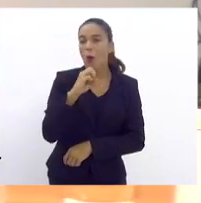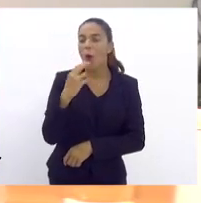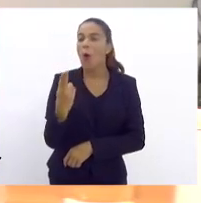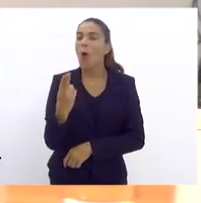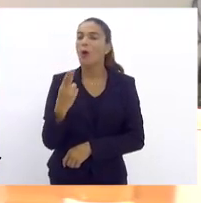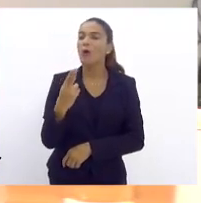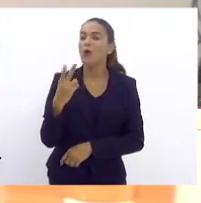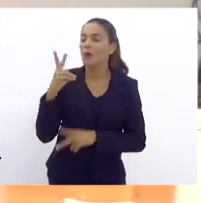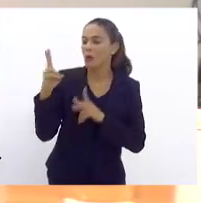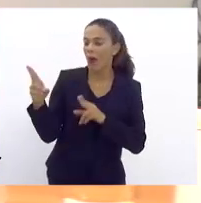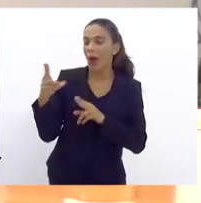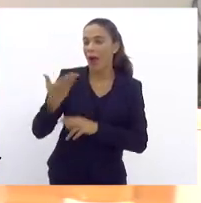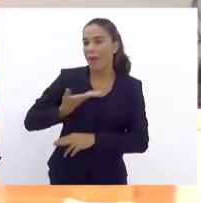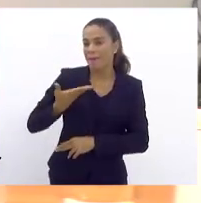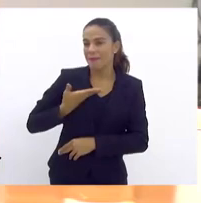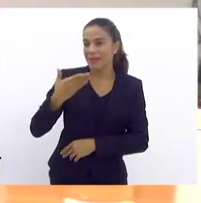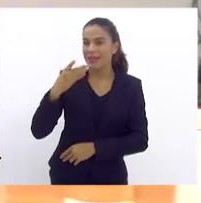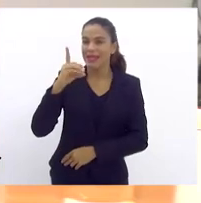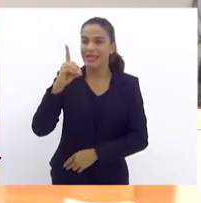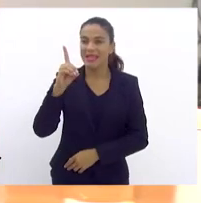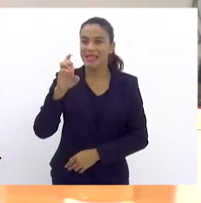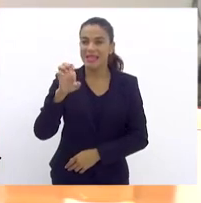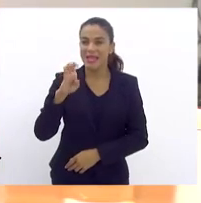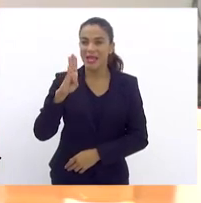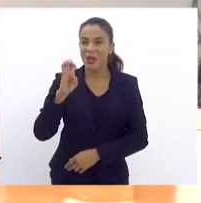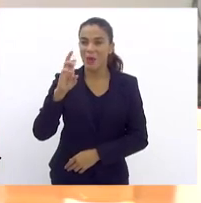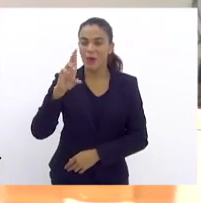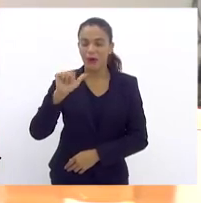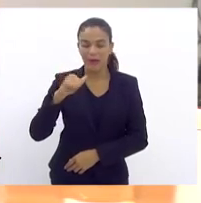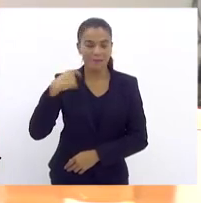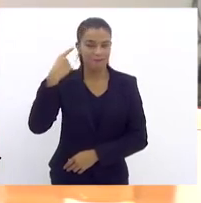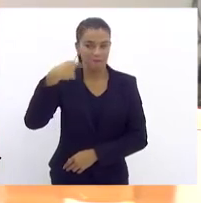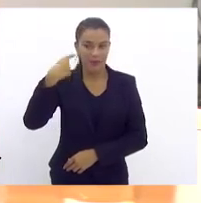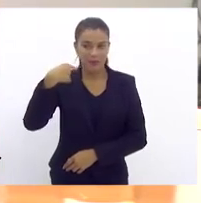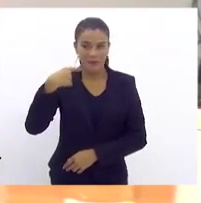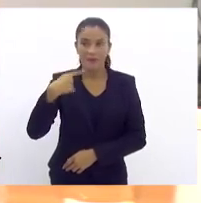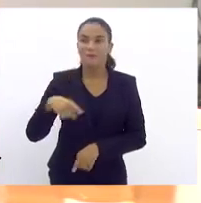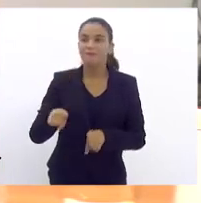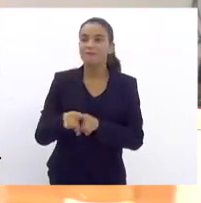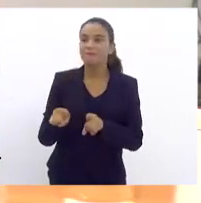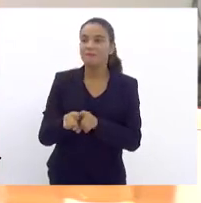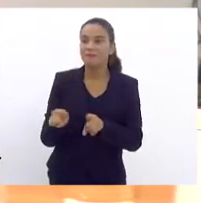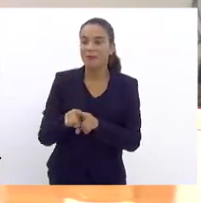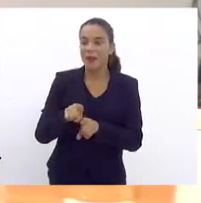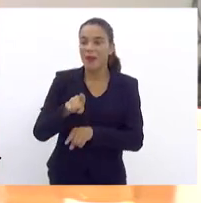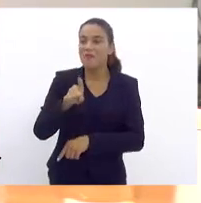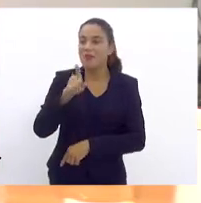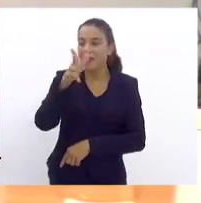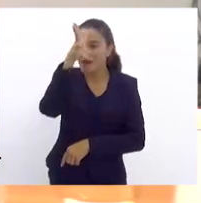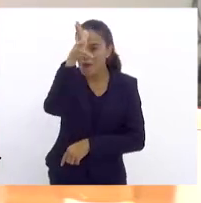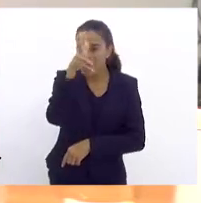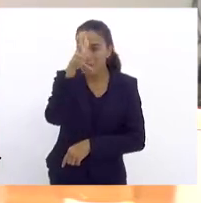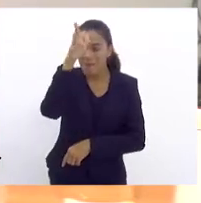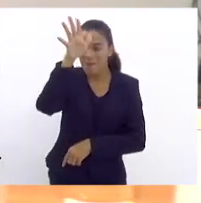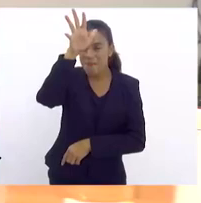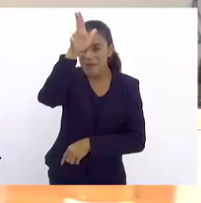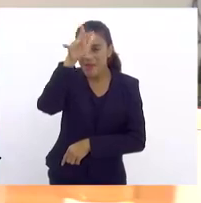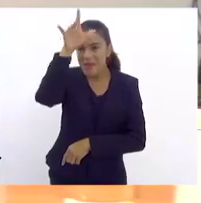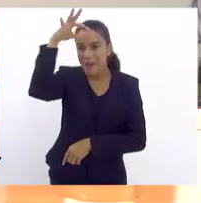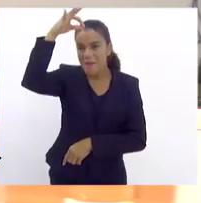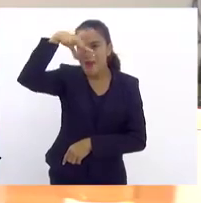uma grande amiga minha doutora Débora Prates diz né como Perus tontos olhando ou